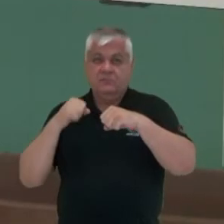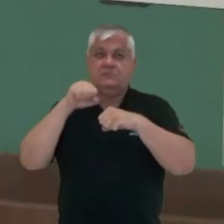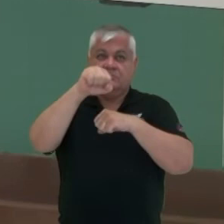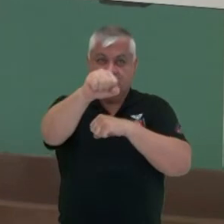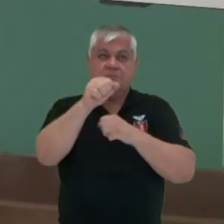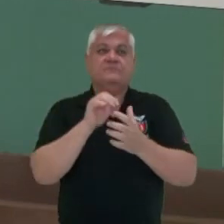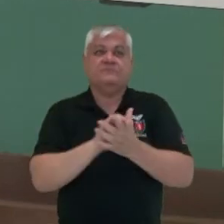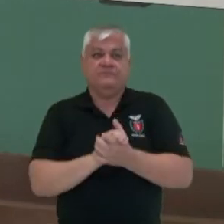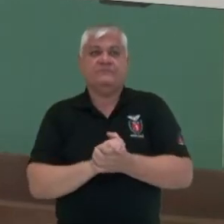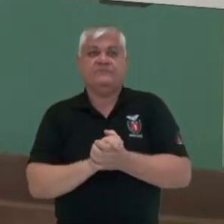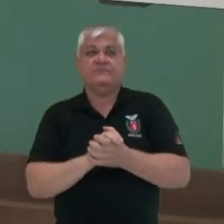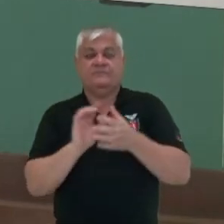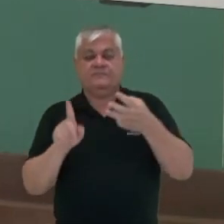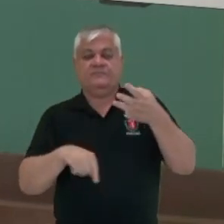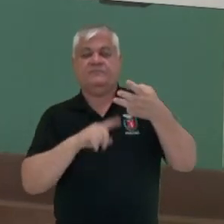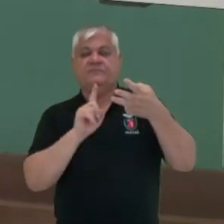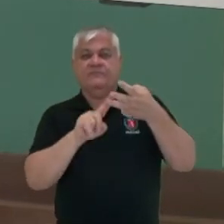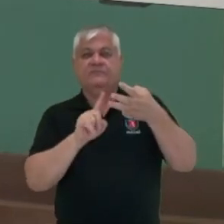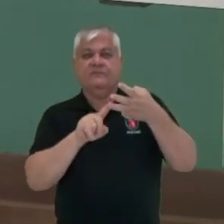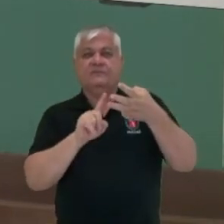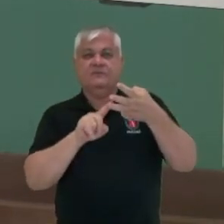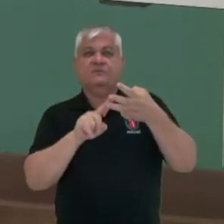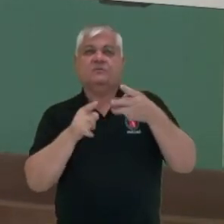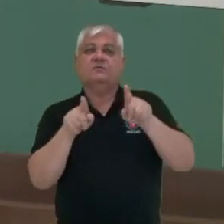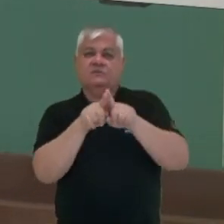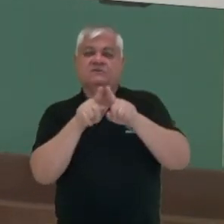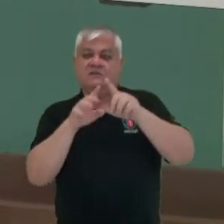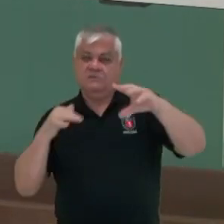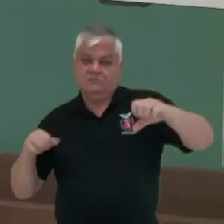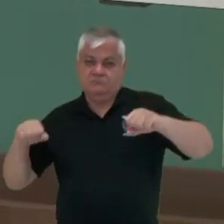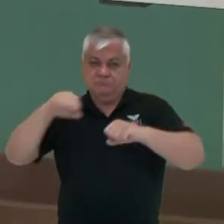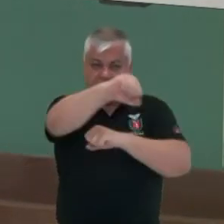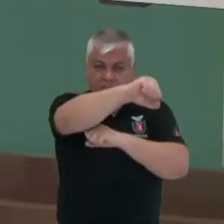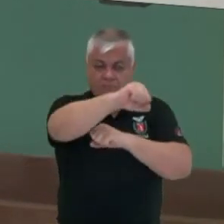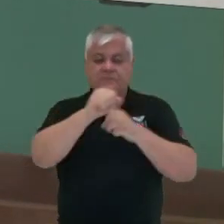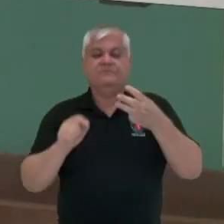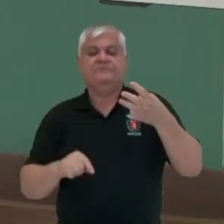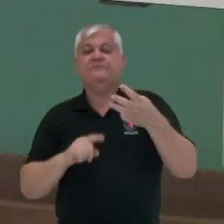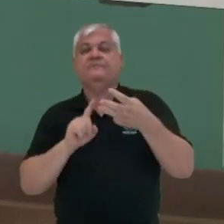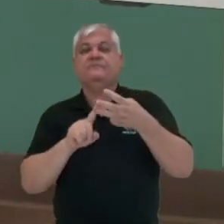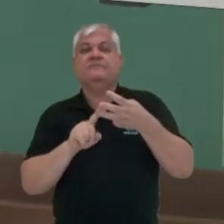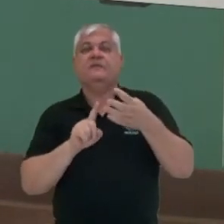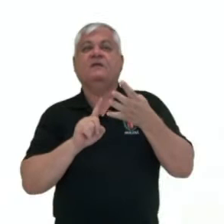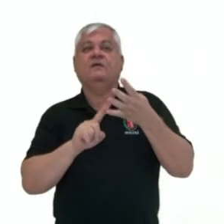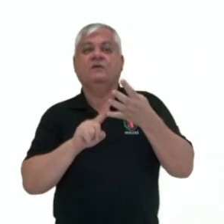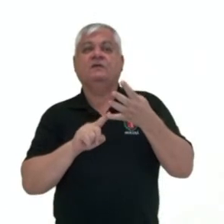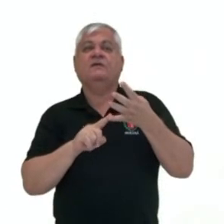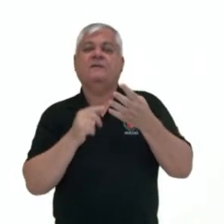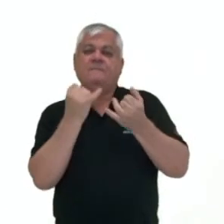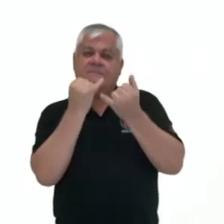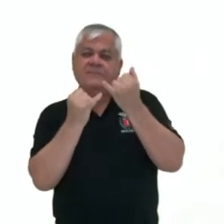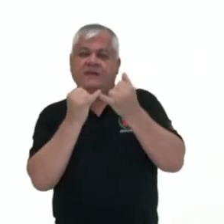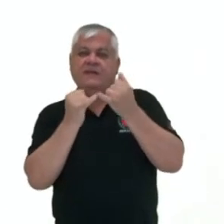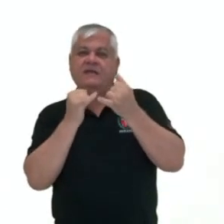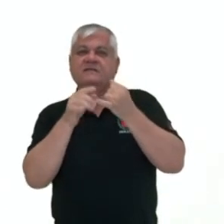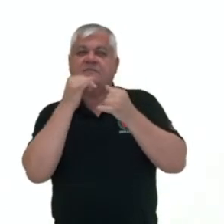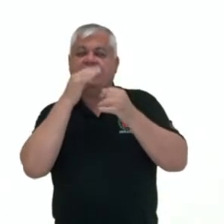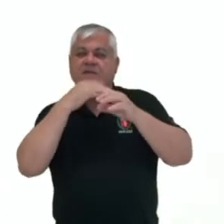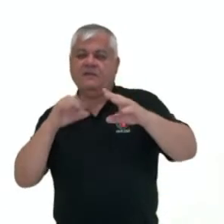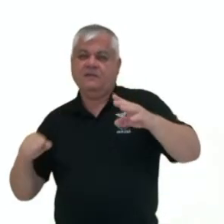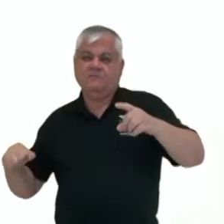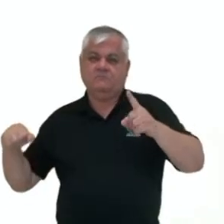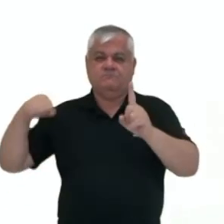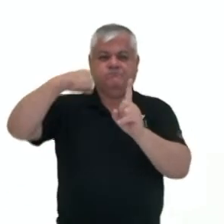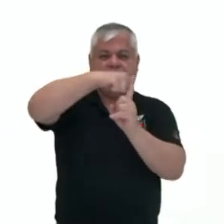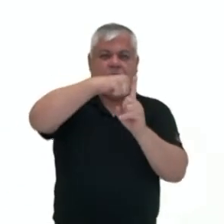dar o nocaute, ou o cruzado também, não que os outros não possam dar, tá? Cruzado, similar ao direto, mas atinge a lateral da